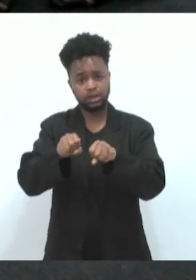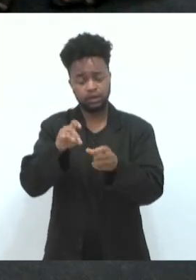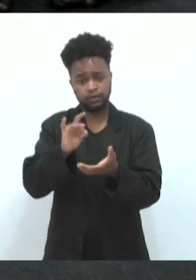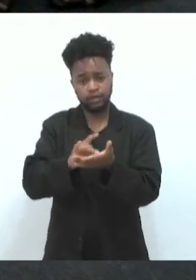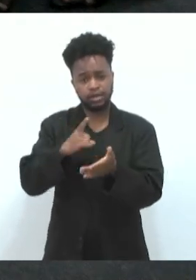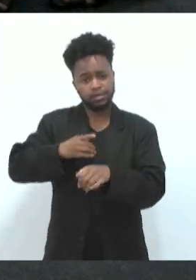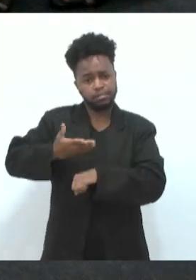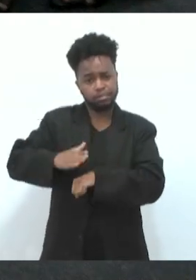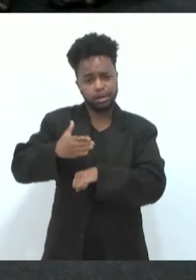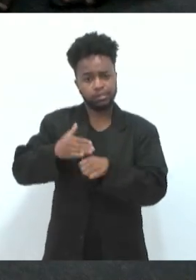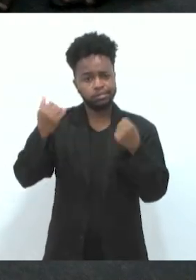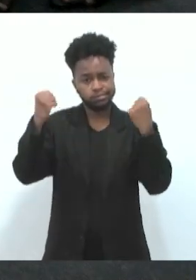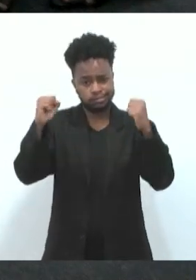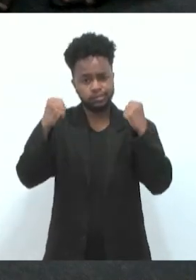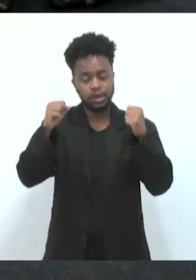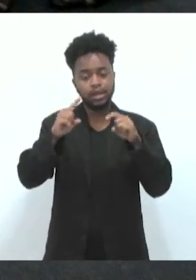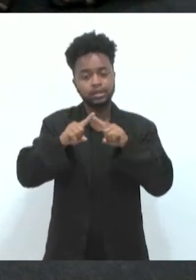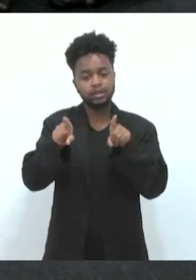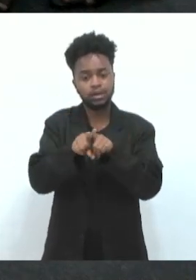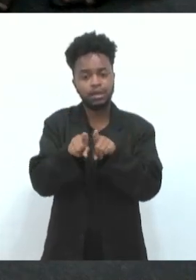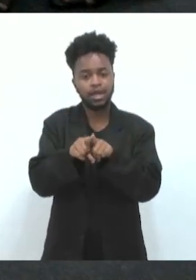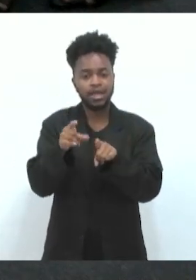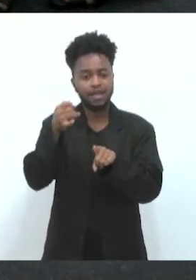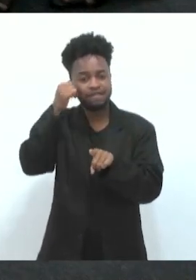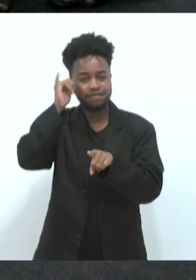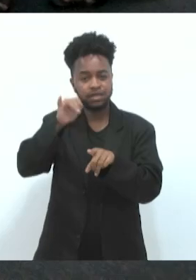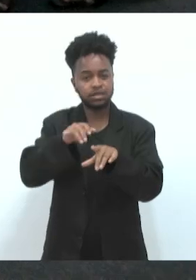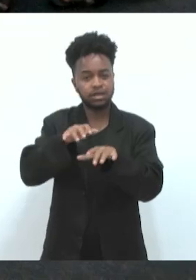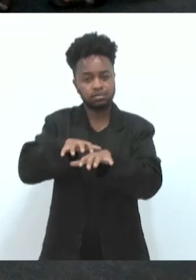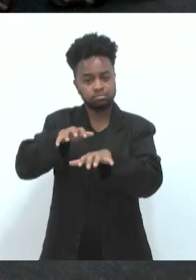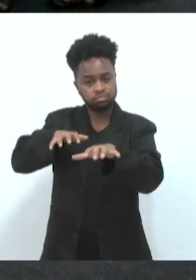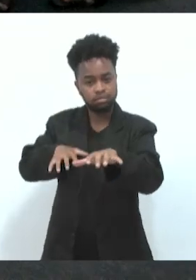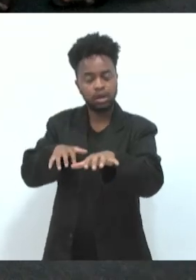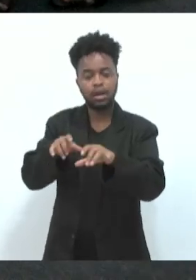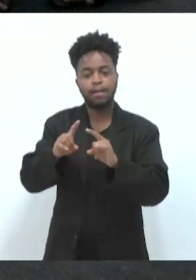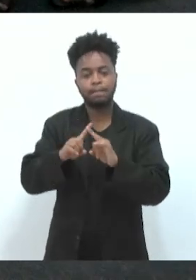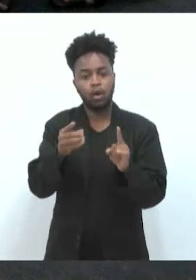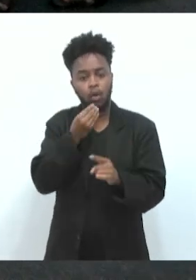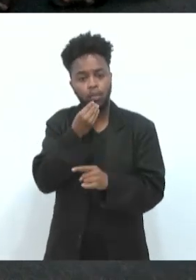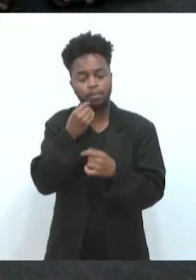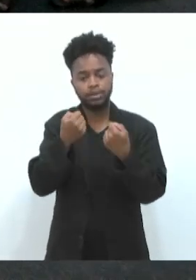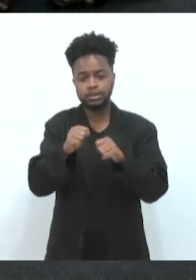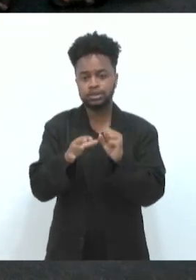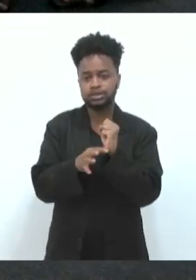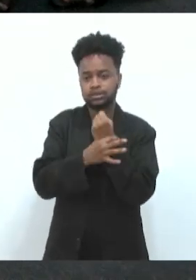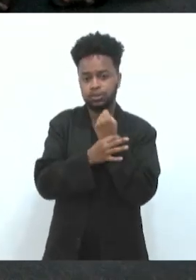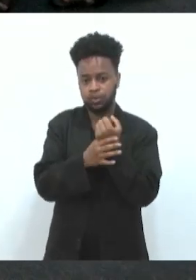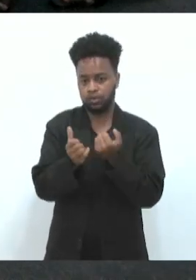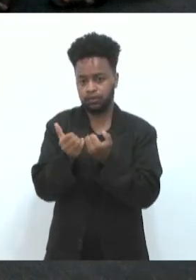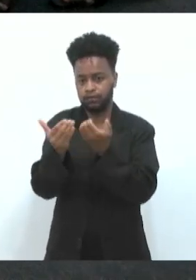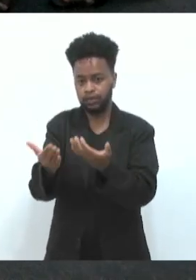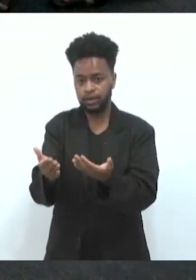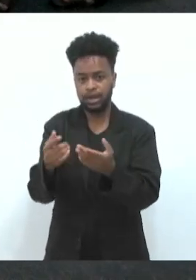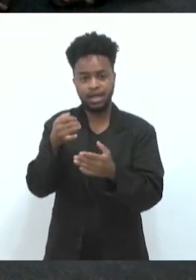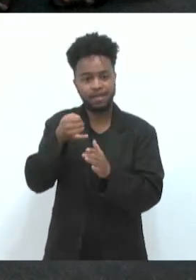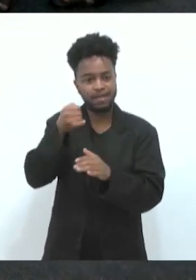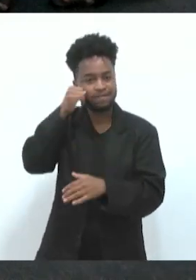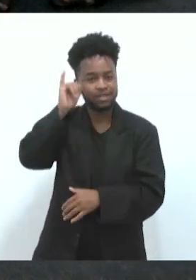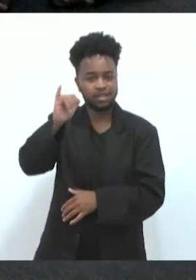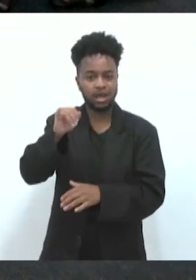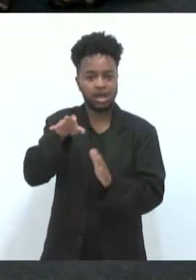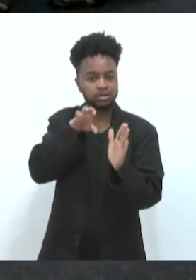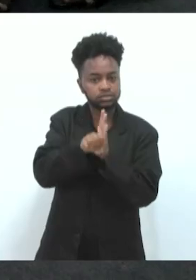bom exercício, polui menos, engarrafa menos, mas claro que tem que ter segurança para o ciclista, né, para ele não ser assaltado, não